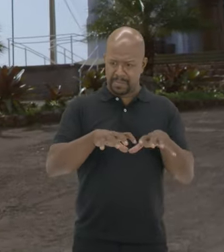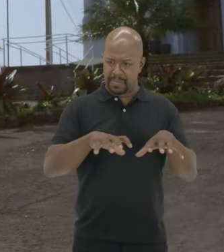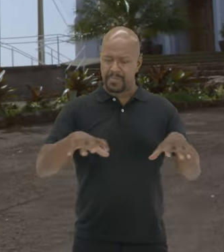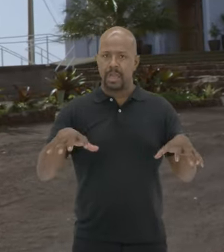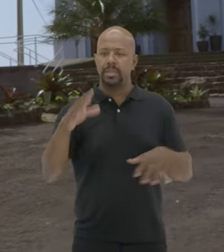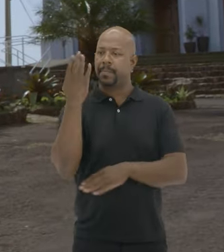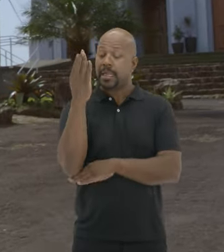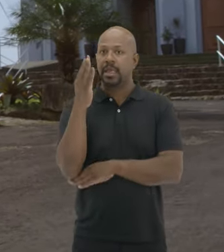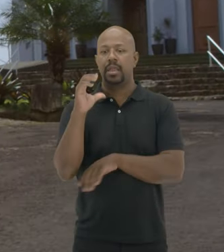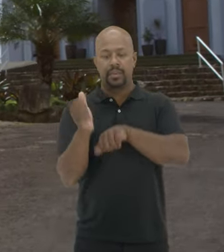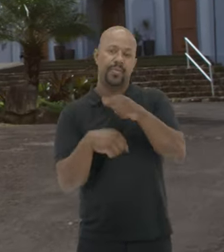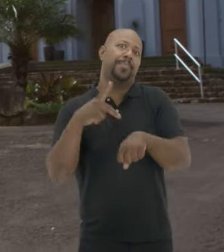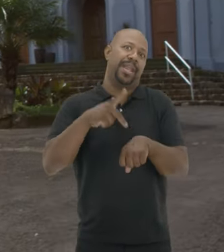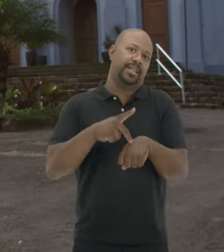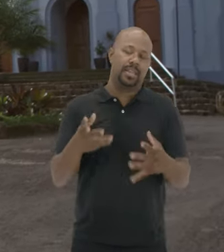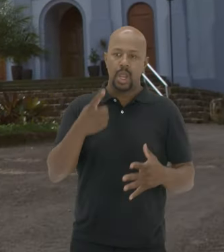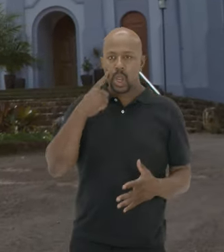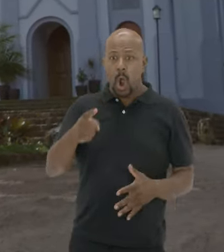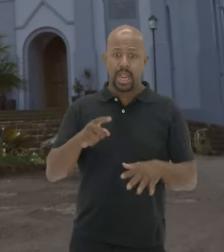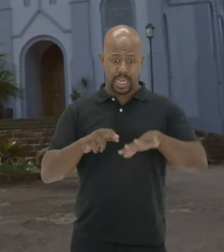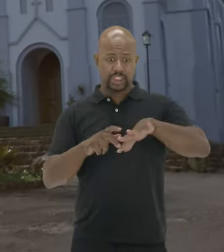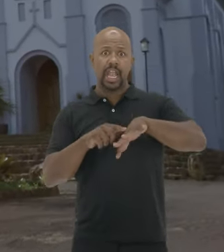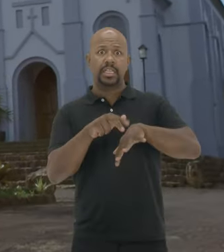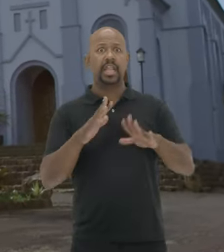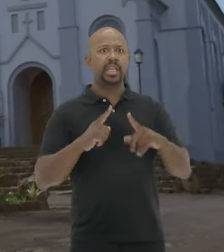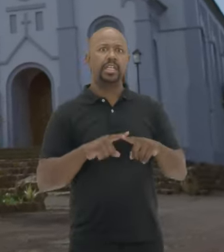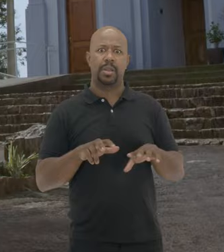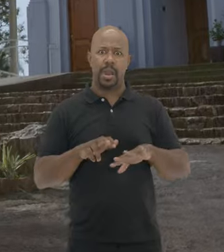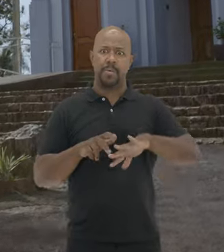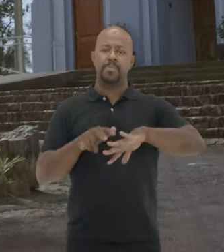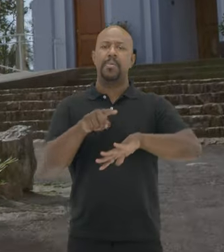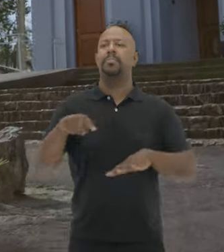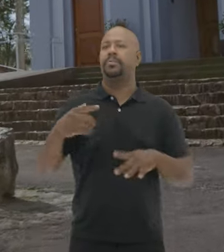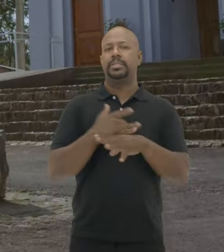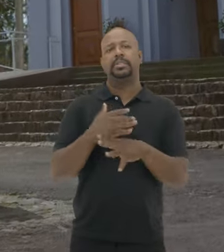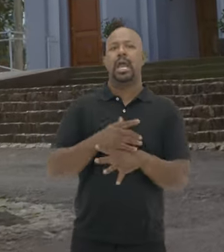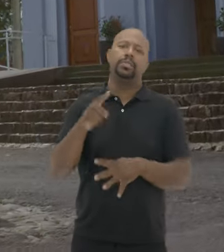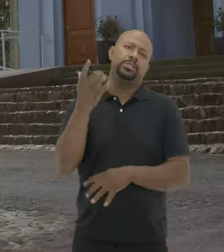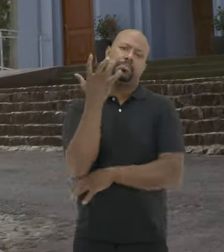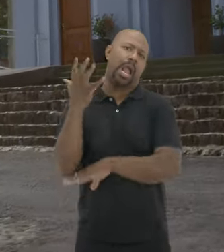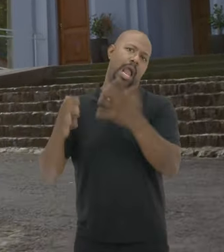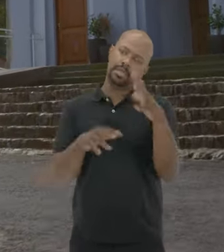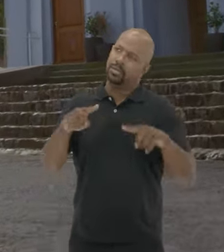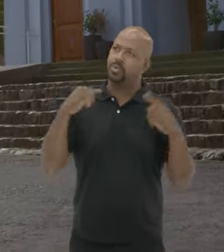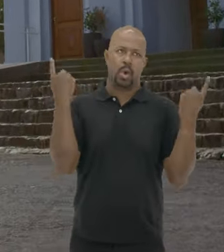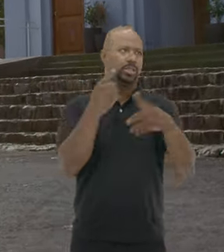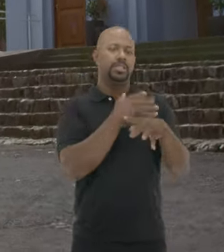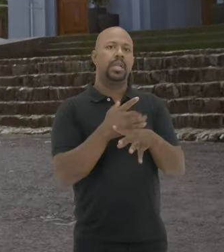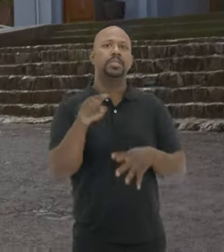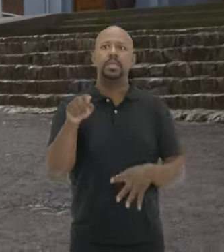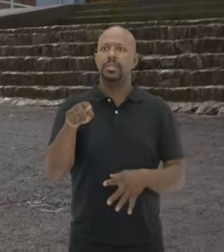de madeira que virou pedra e olha a escadaria da Igreja Cidade de Mata né como todas as outras cidades aqui da região